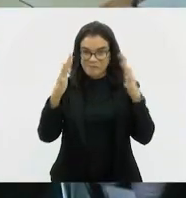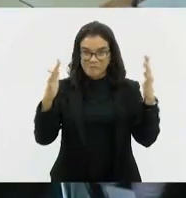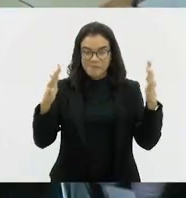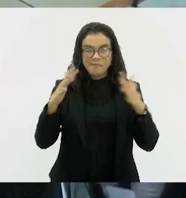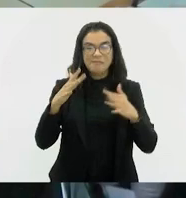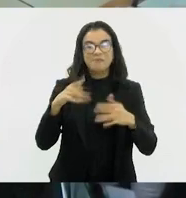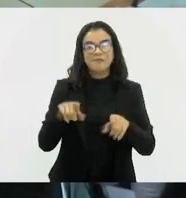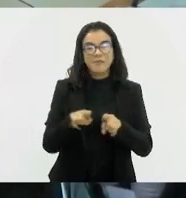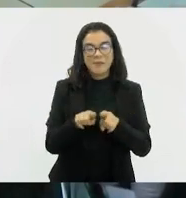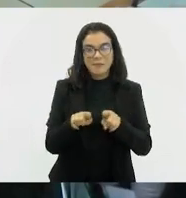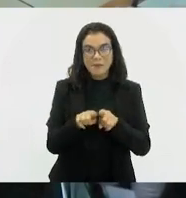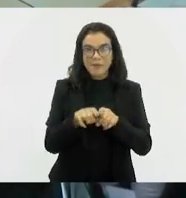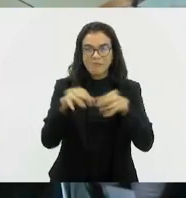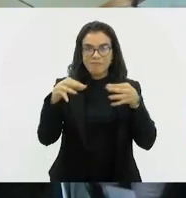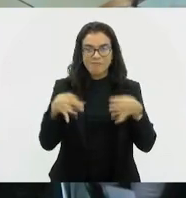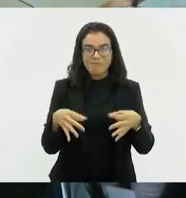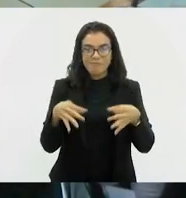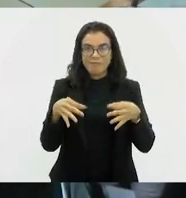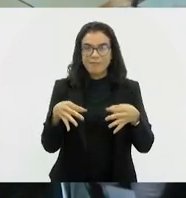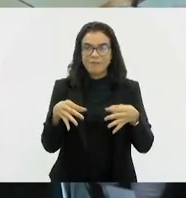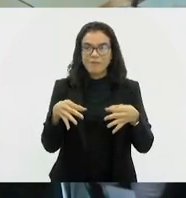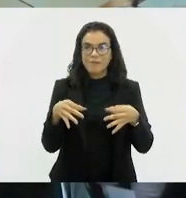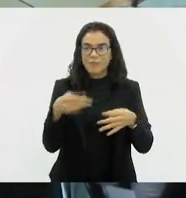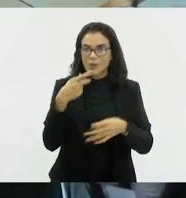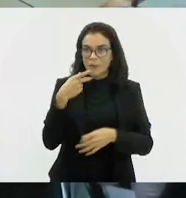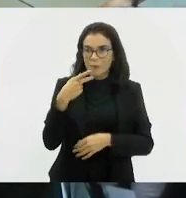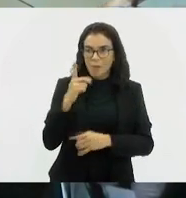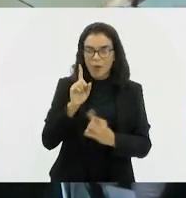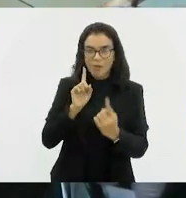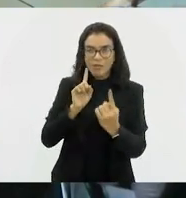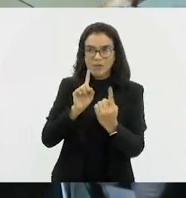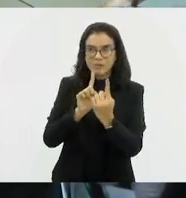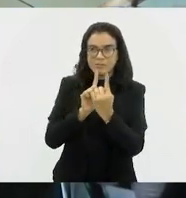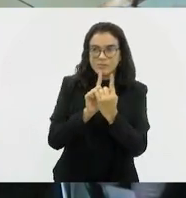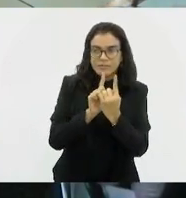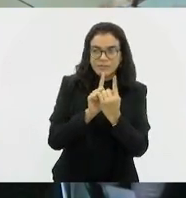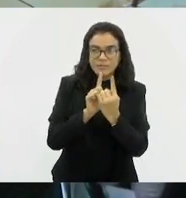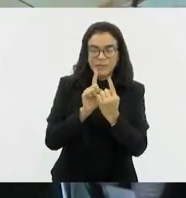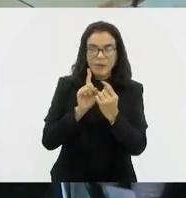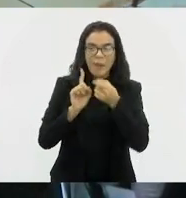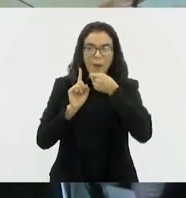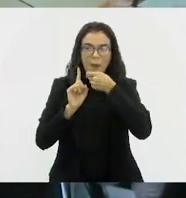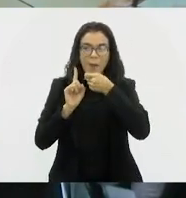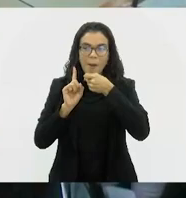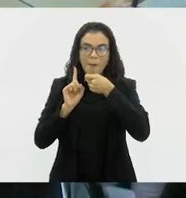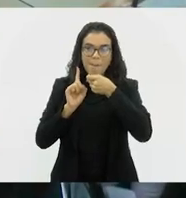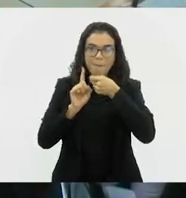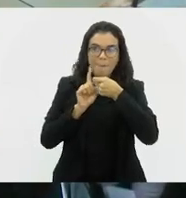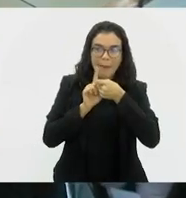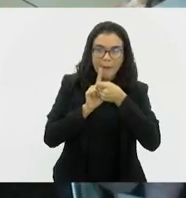com certeza... Por gentileza, o senhor pode chegar mais um pouquinho mais no